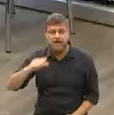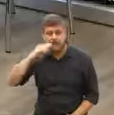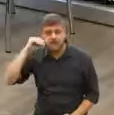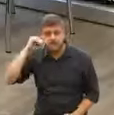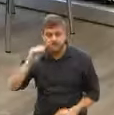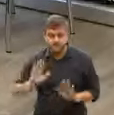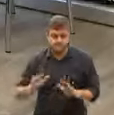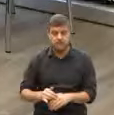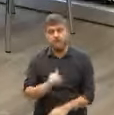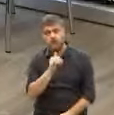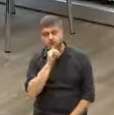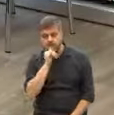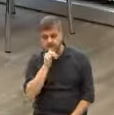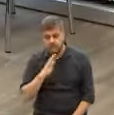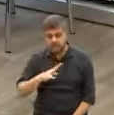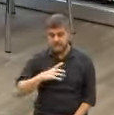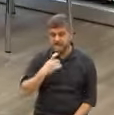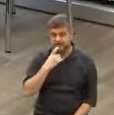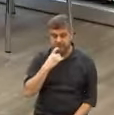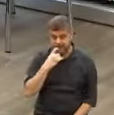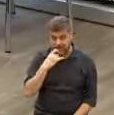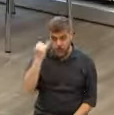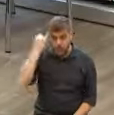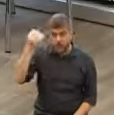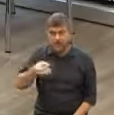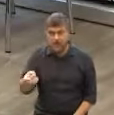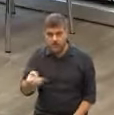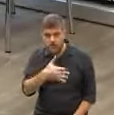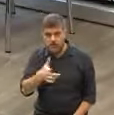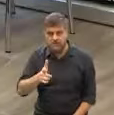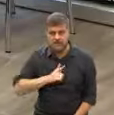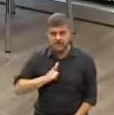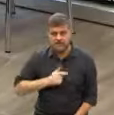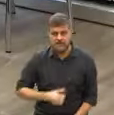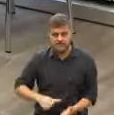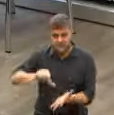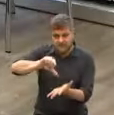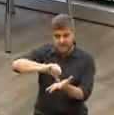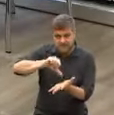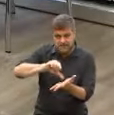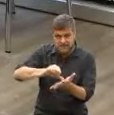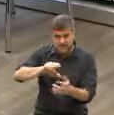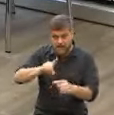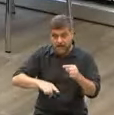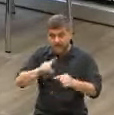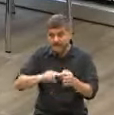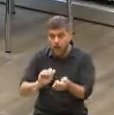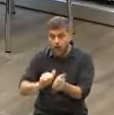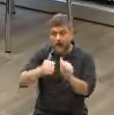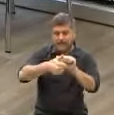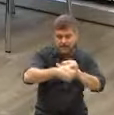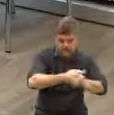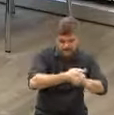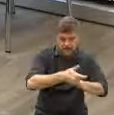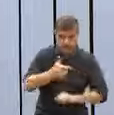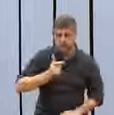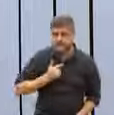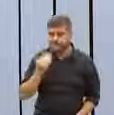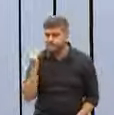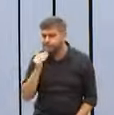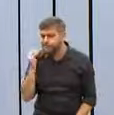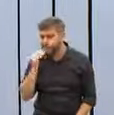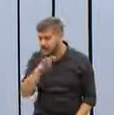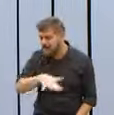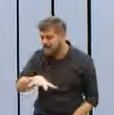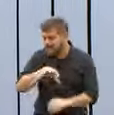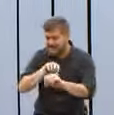adolescente. Um bom exemplo, Campinas é inovadora nisso, é o CEPROMAD. é o Centro de Produção de Material Adaptado. Nós tínhamos